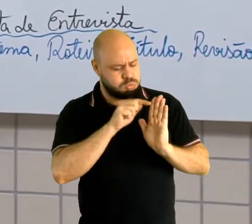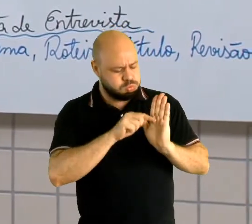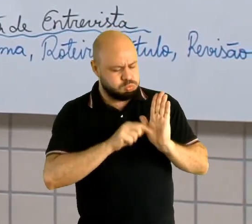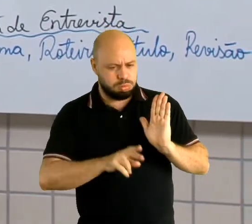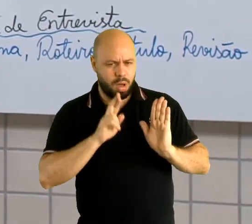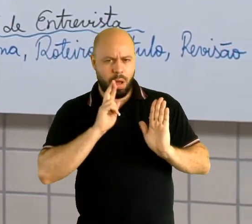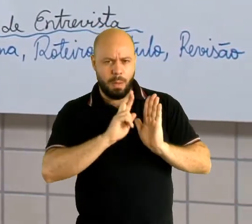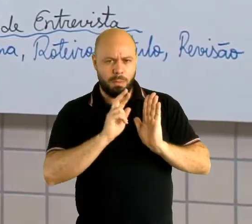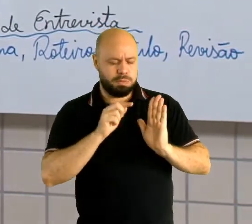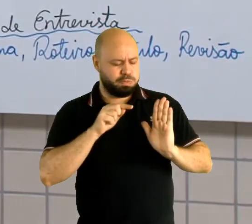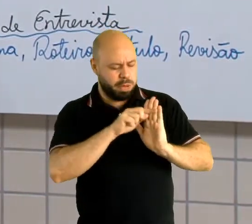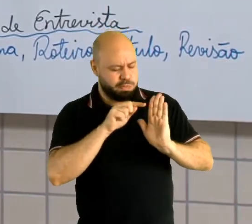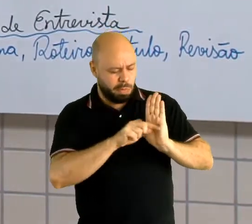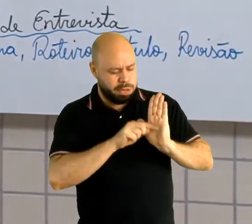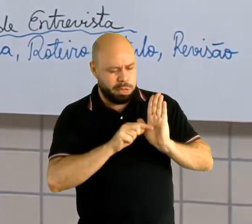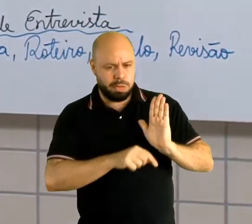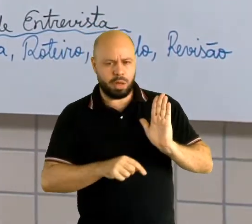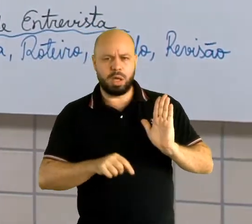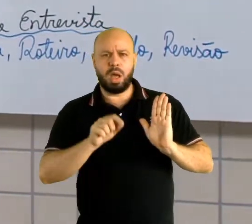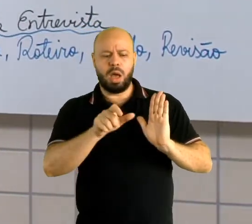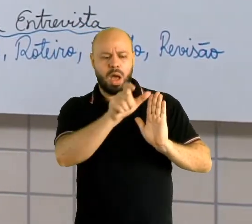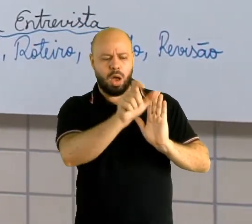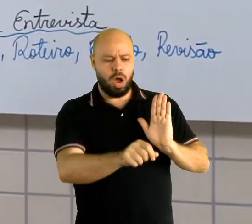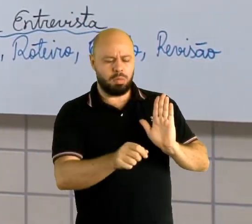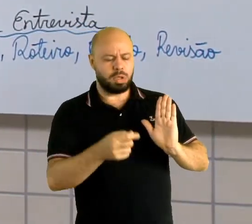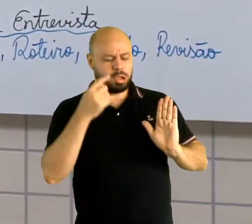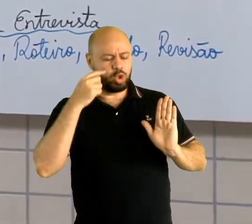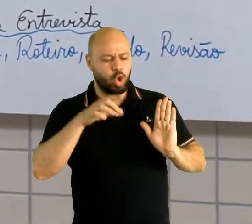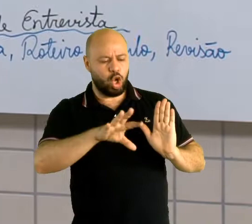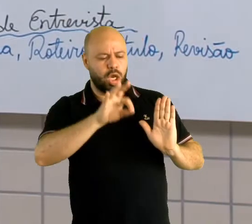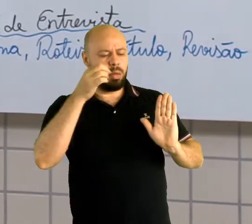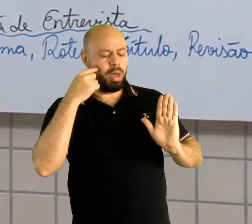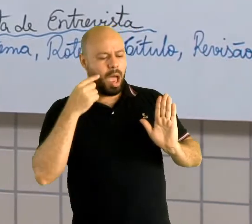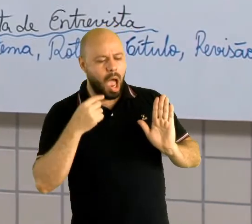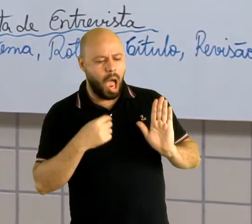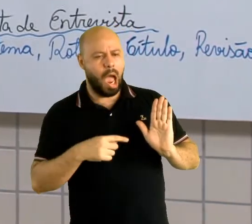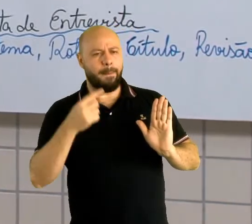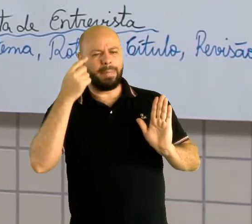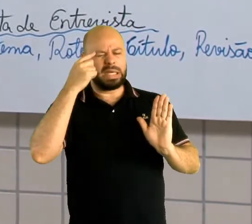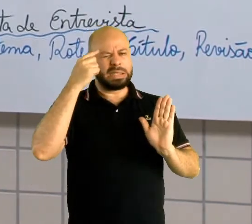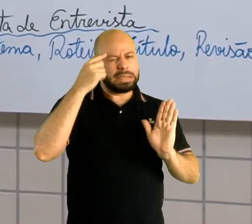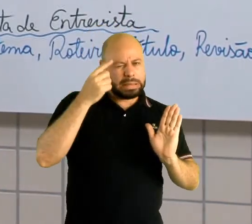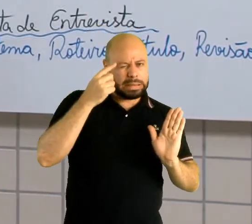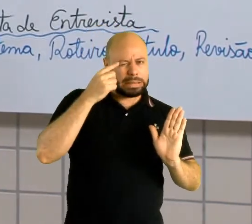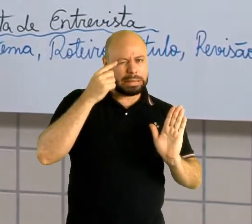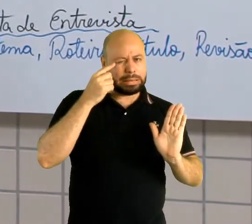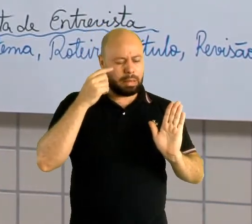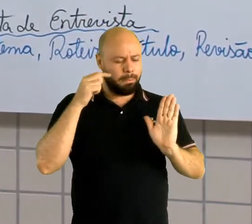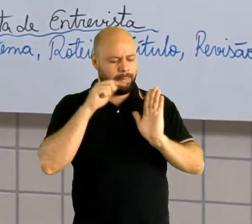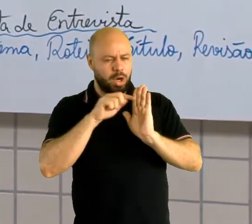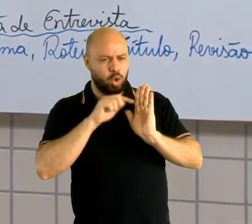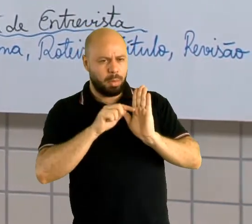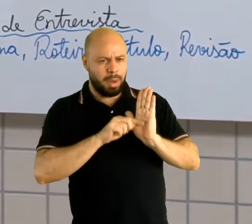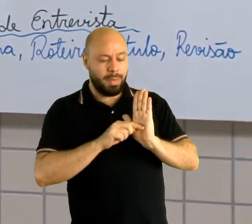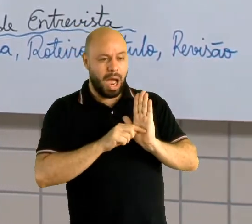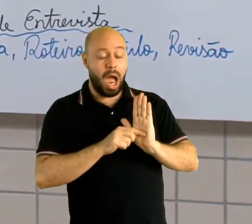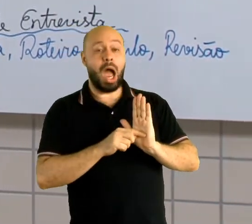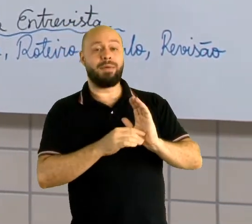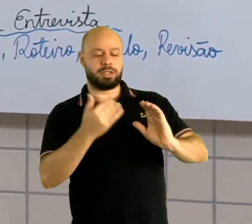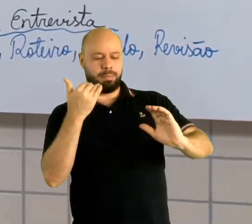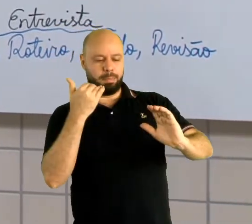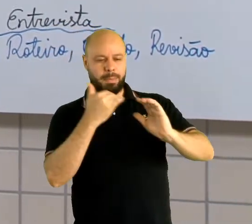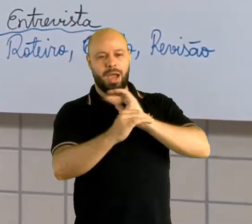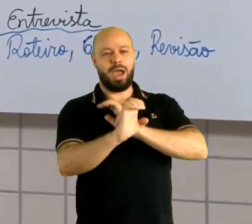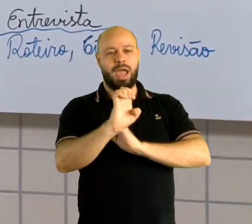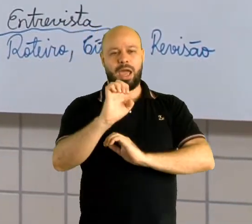tema, escolher o seu interlocutor e preparar as perguntas da entrevista e enviar por e-mail para que